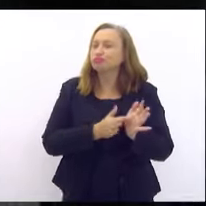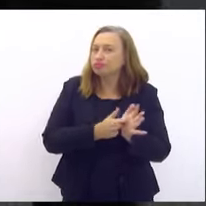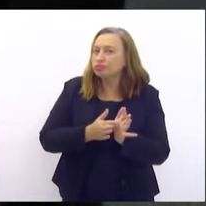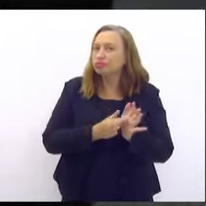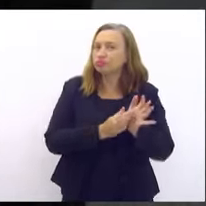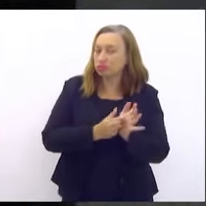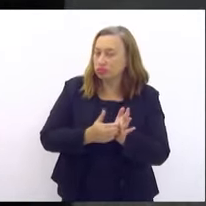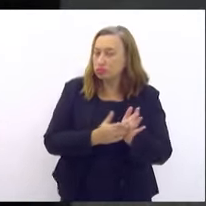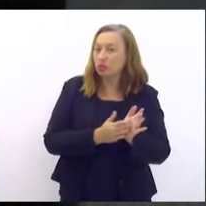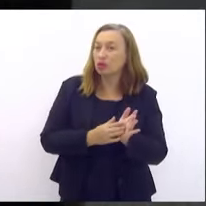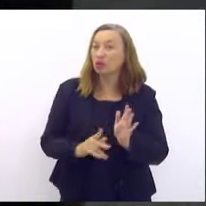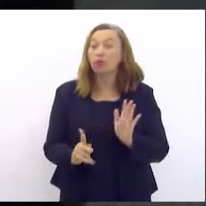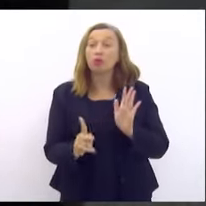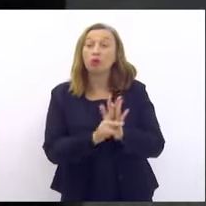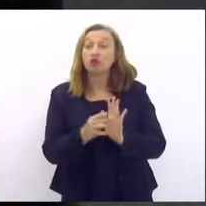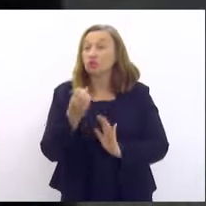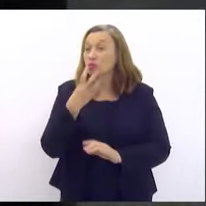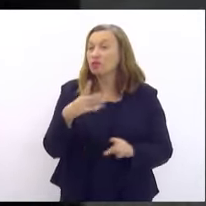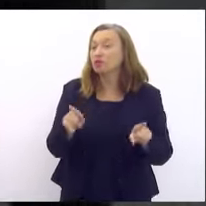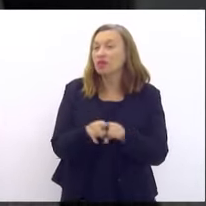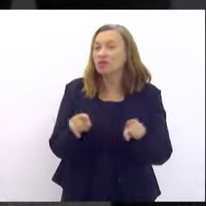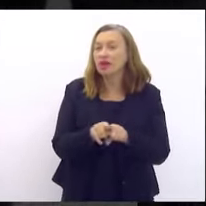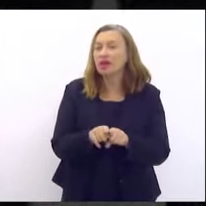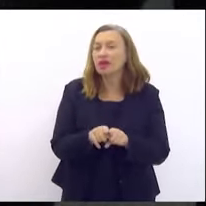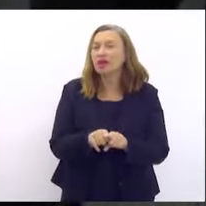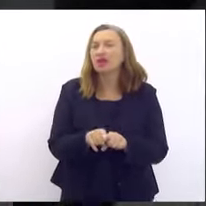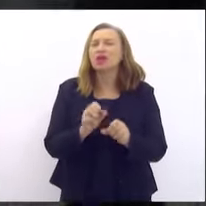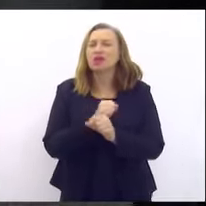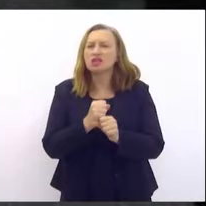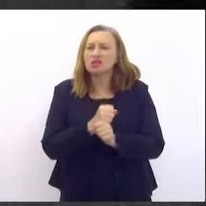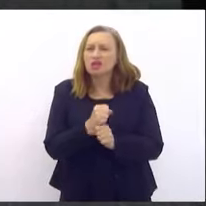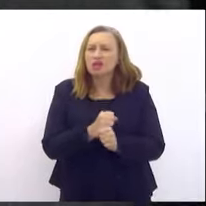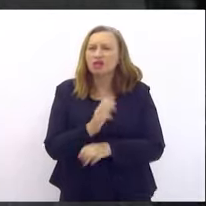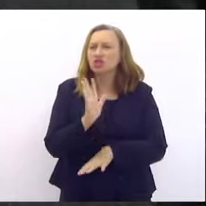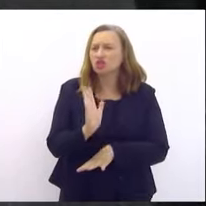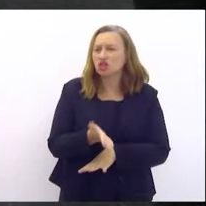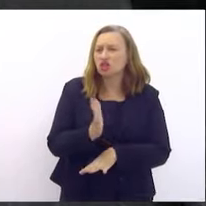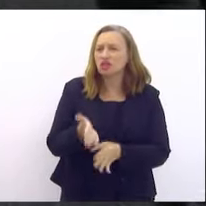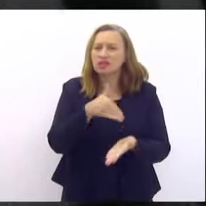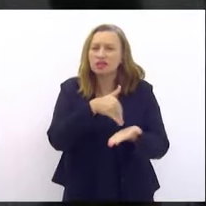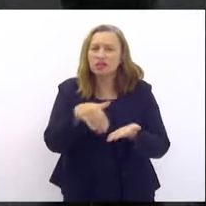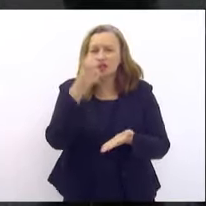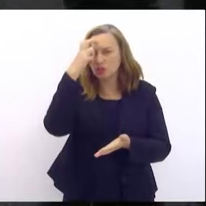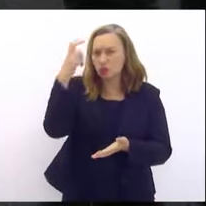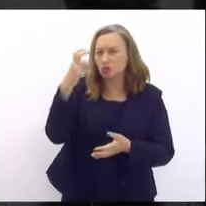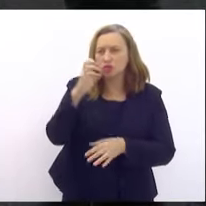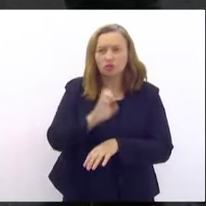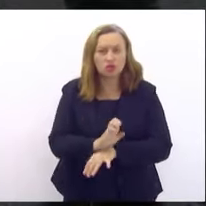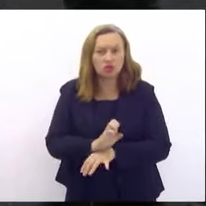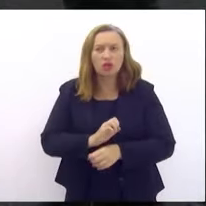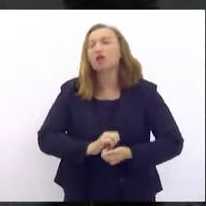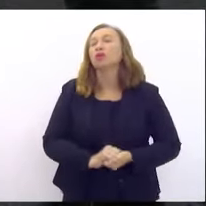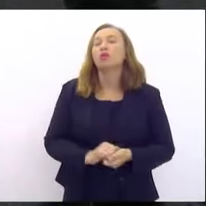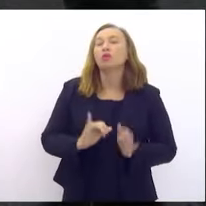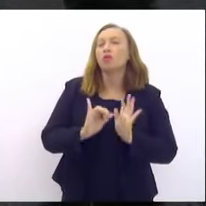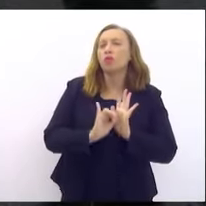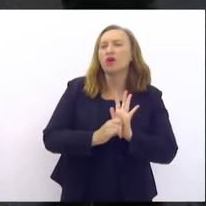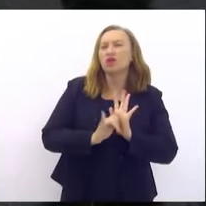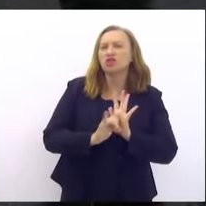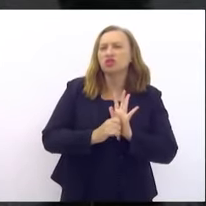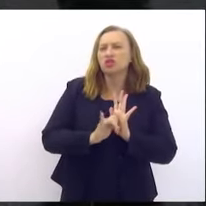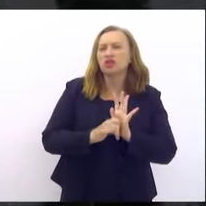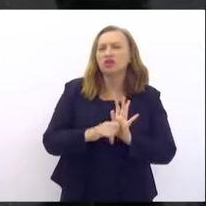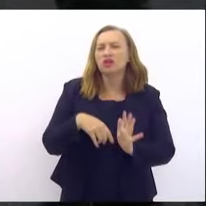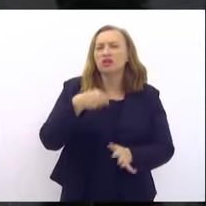projeto também muito assertivo que esse ano já teve por parte da secretaria de cultura do Estado um edital de